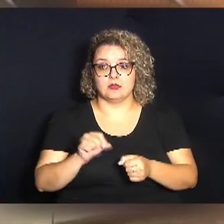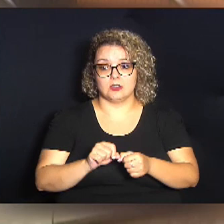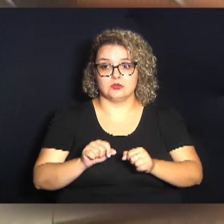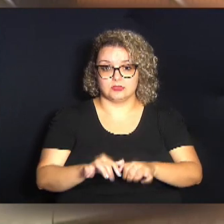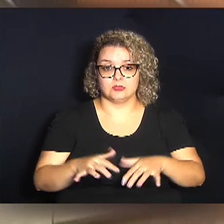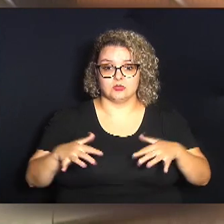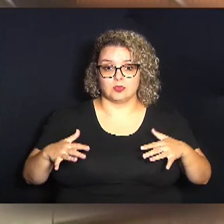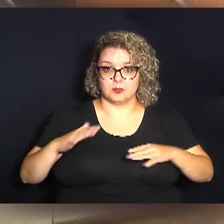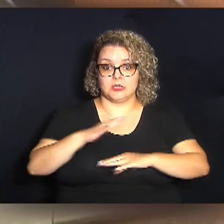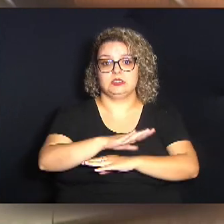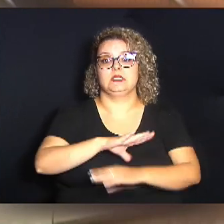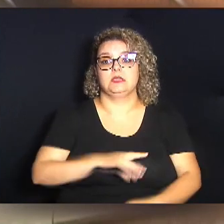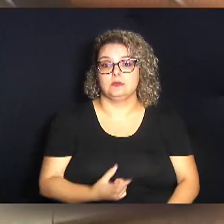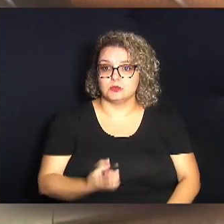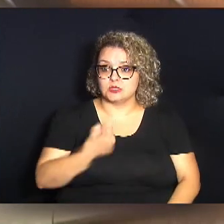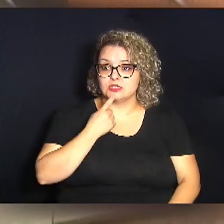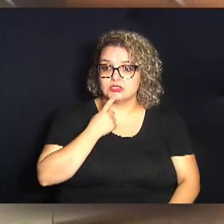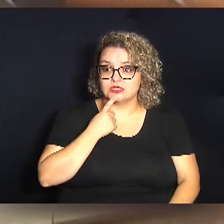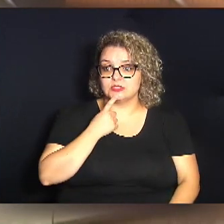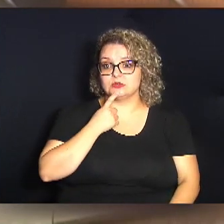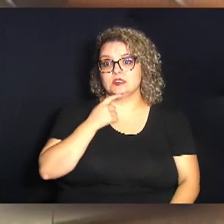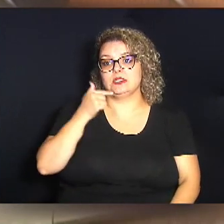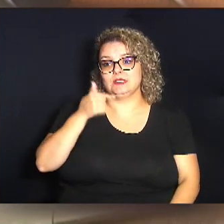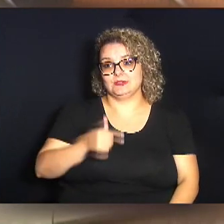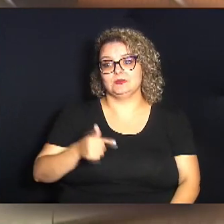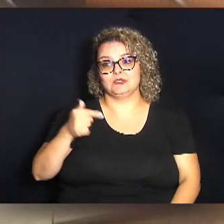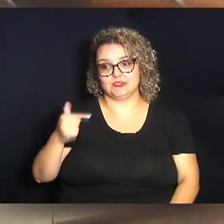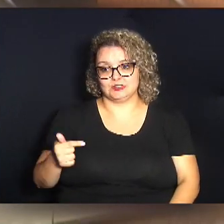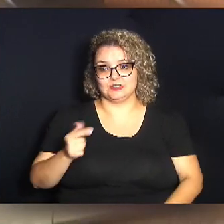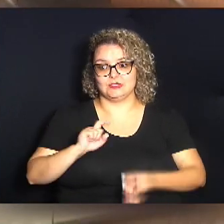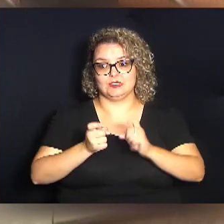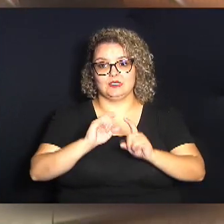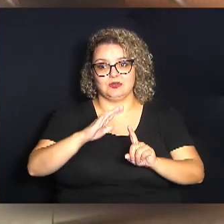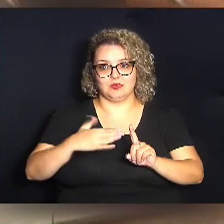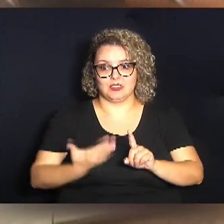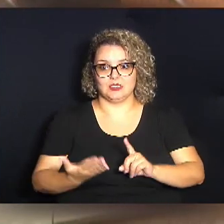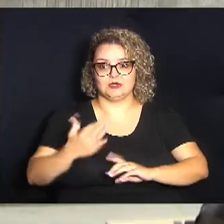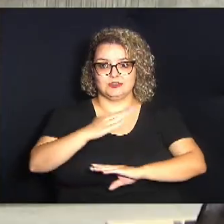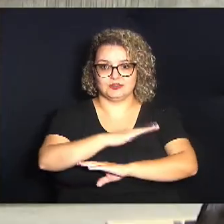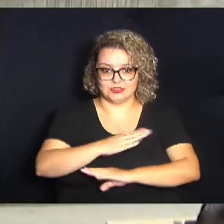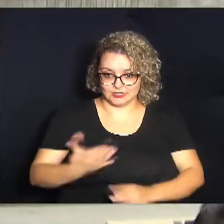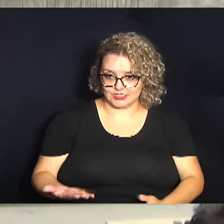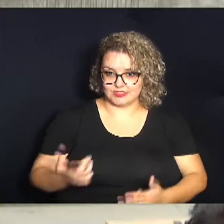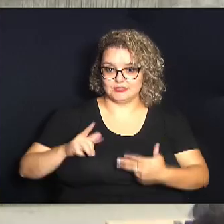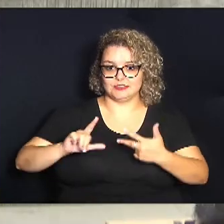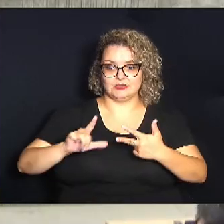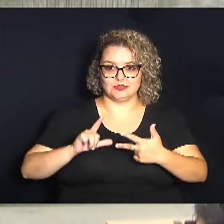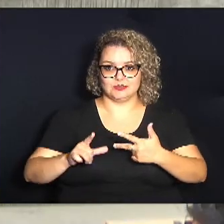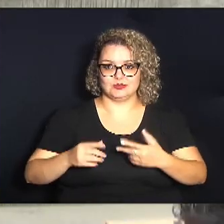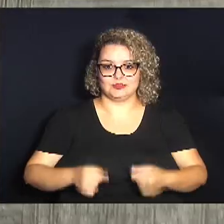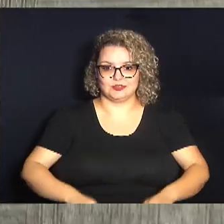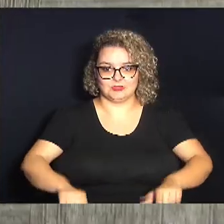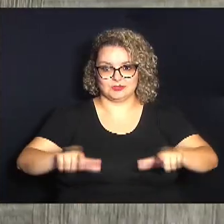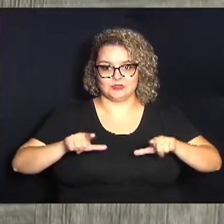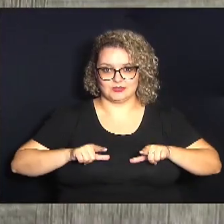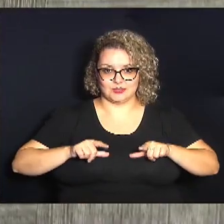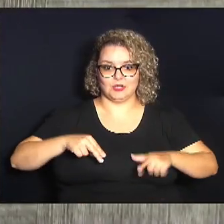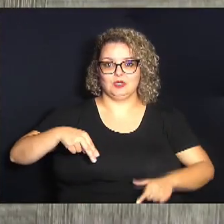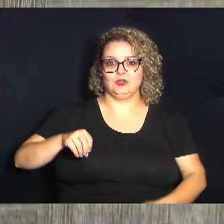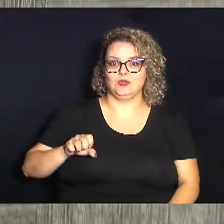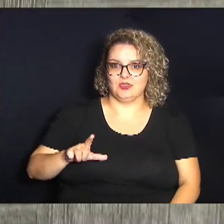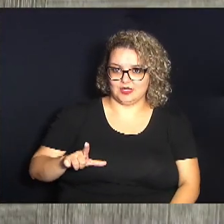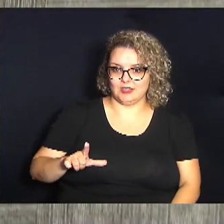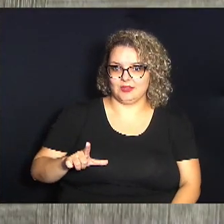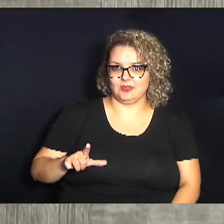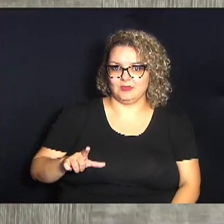plenário da Câmara Municipal a 77ª reunião solene da Casa Legislativa, com a entrega do diploma Noel Rosa